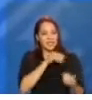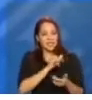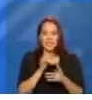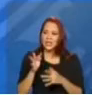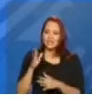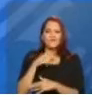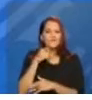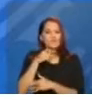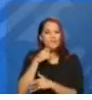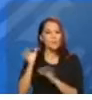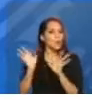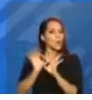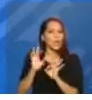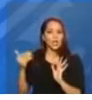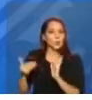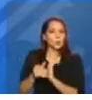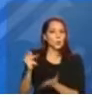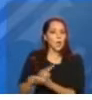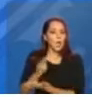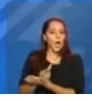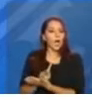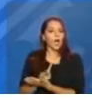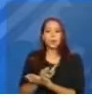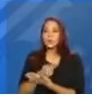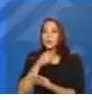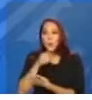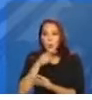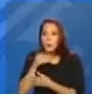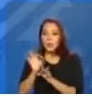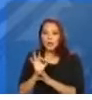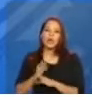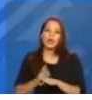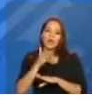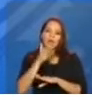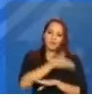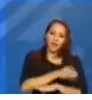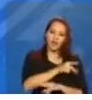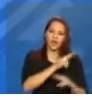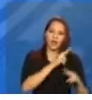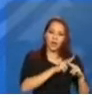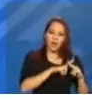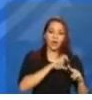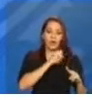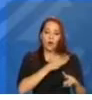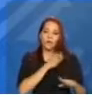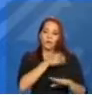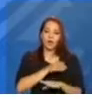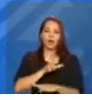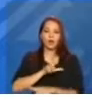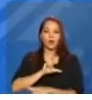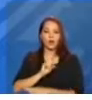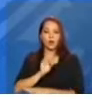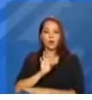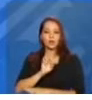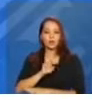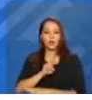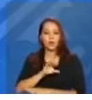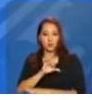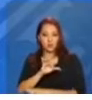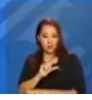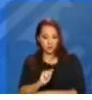errado, vai numa agência da Caixa ou num lotérico. A nossa expectativa é que isso aconteça em menos